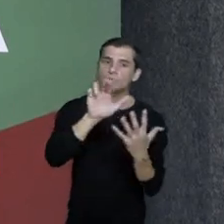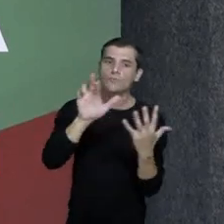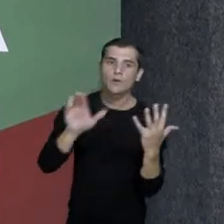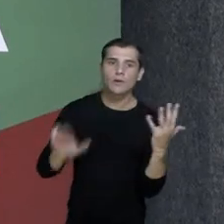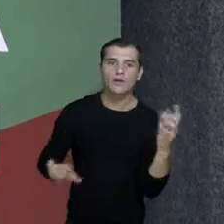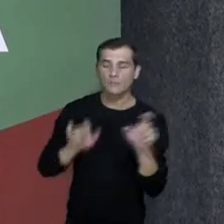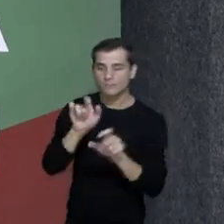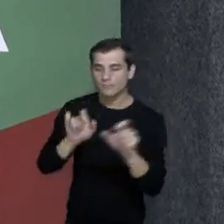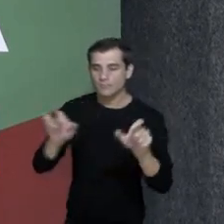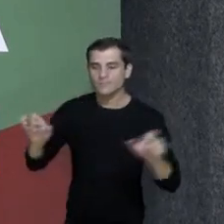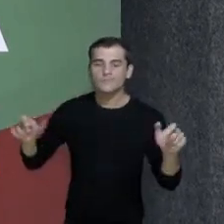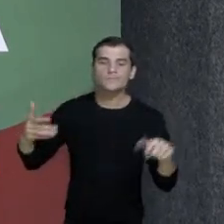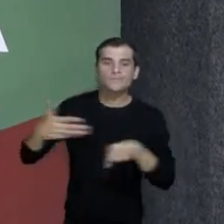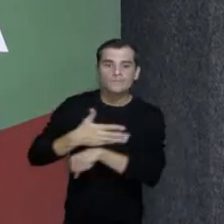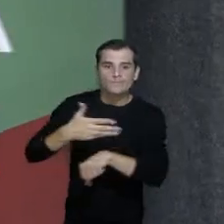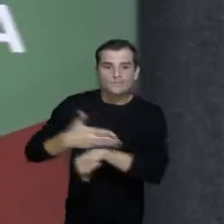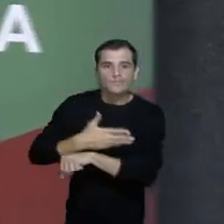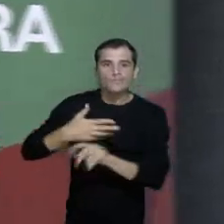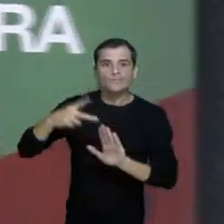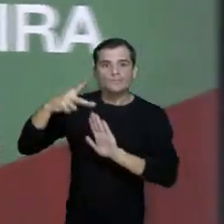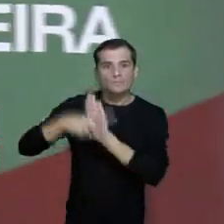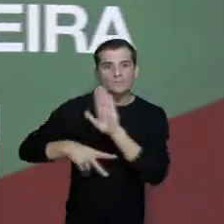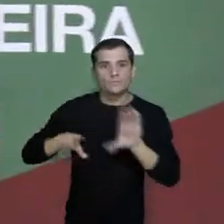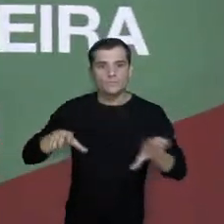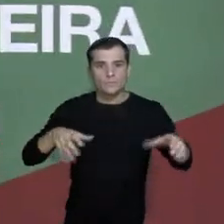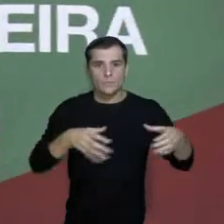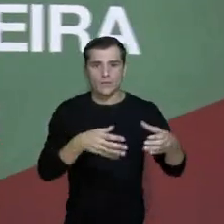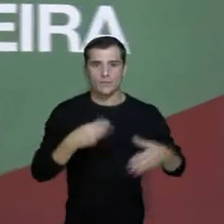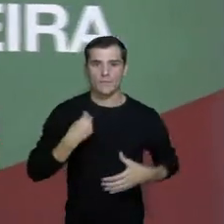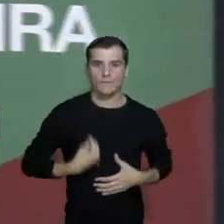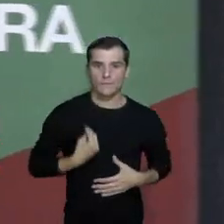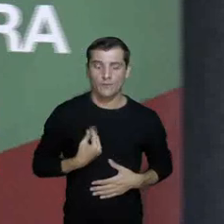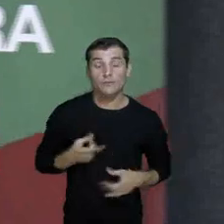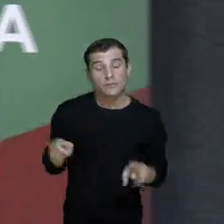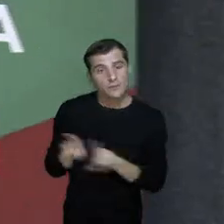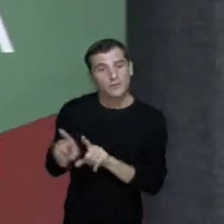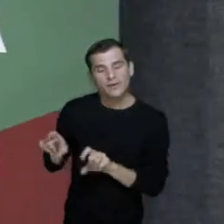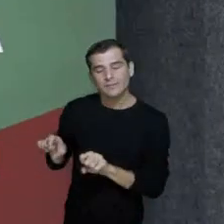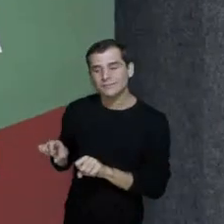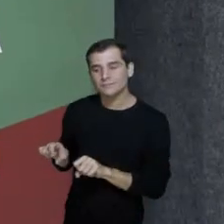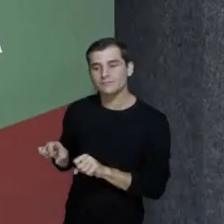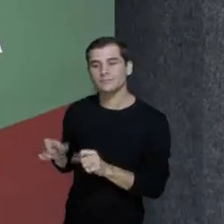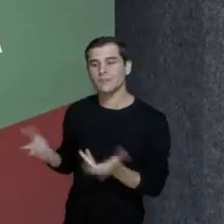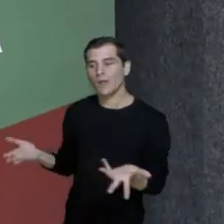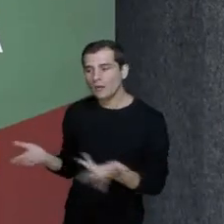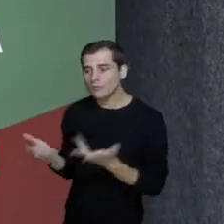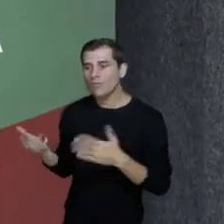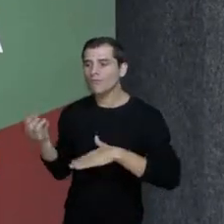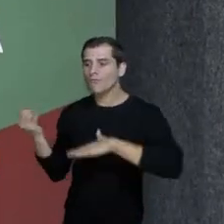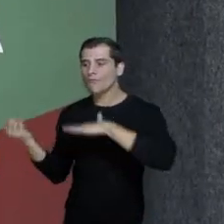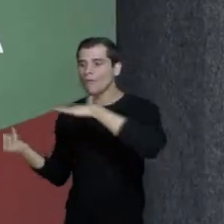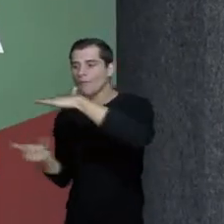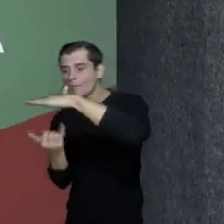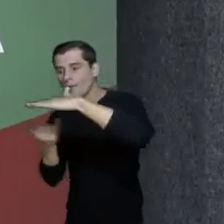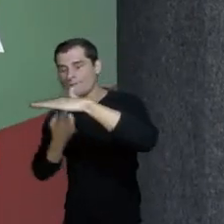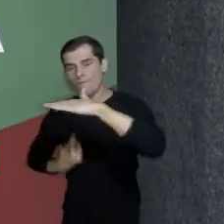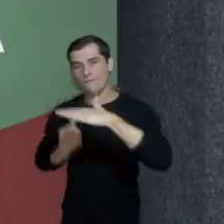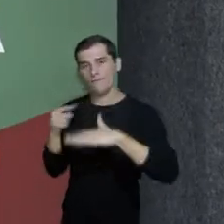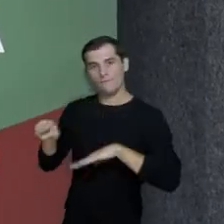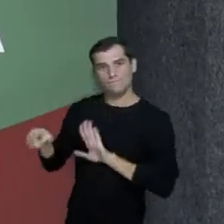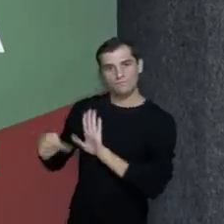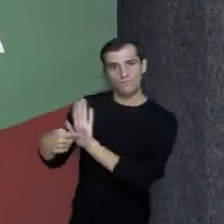Inclusive eu vou meio que quebrar a formalidade aqui até porque se a gente tem que se se integrar aqui a gente